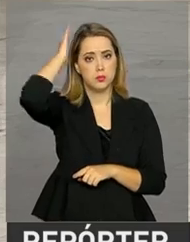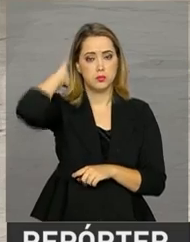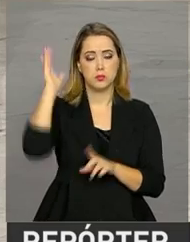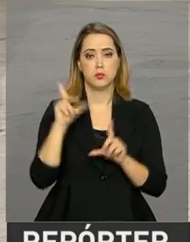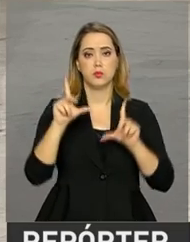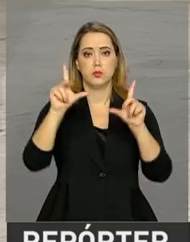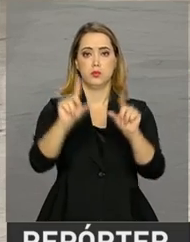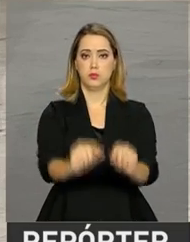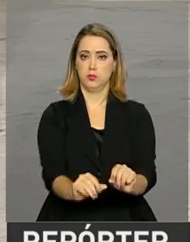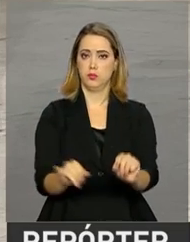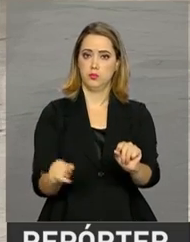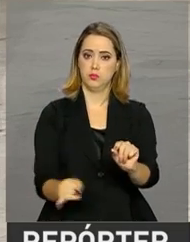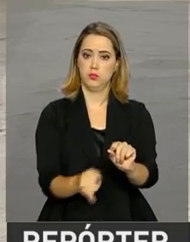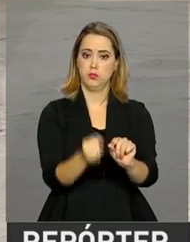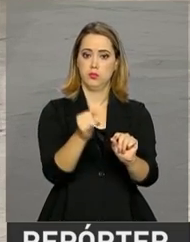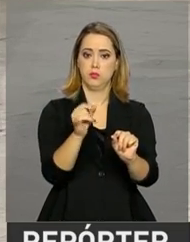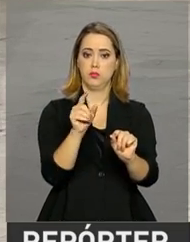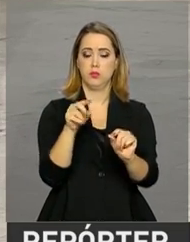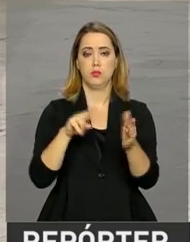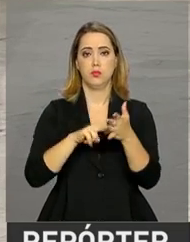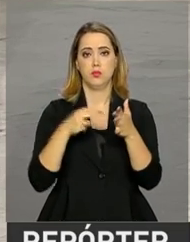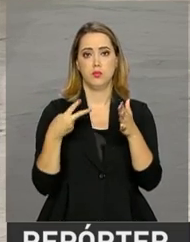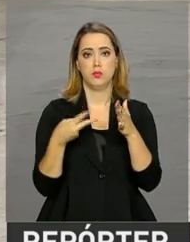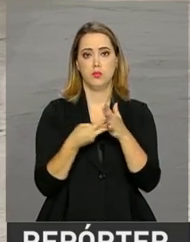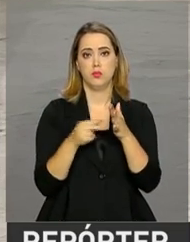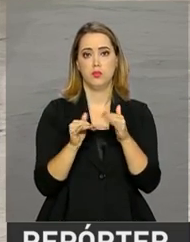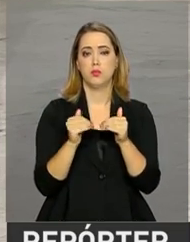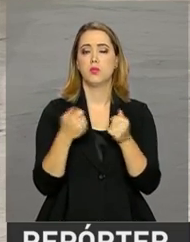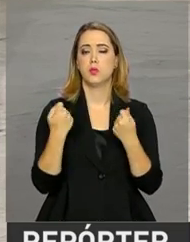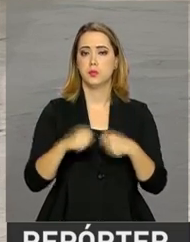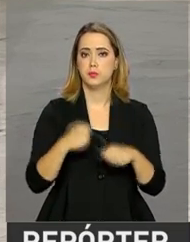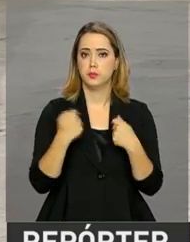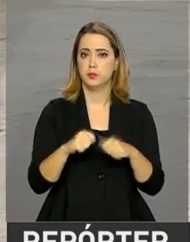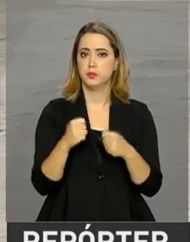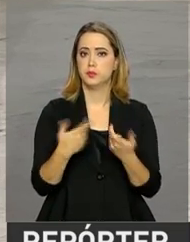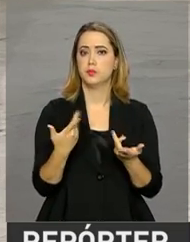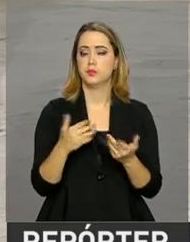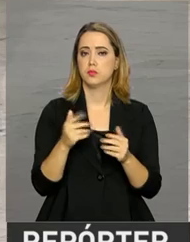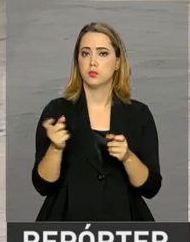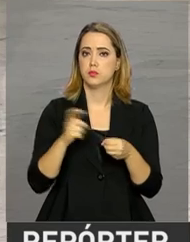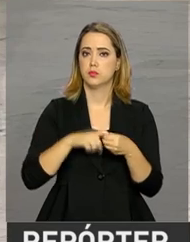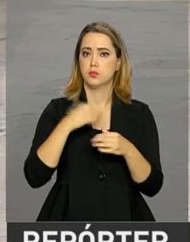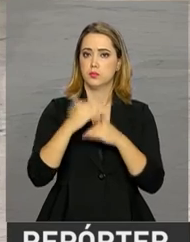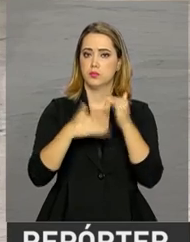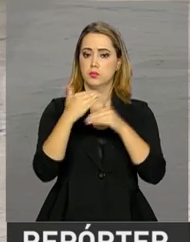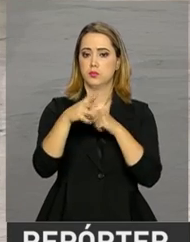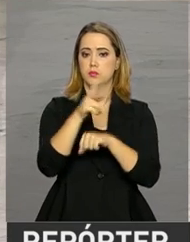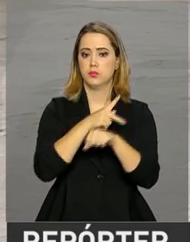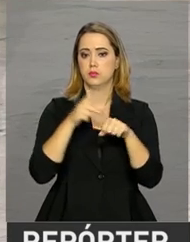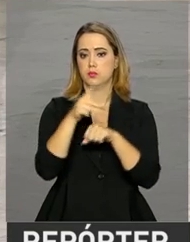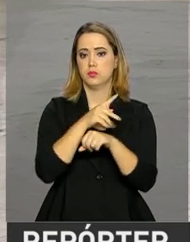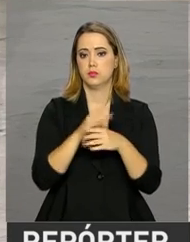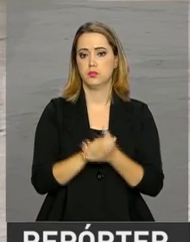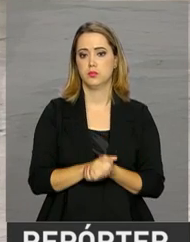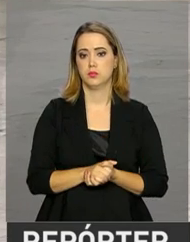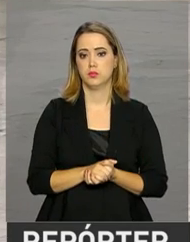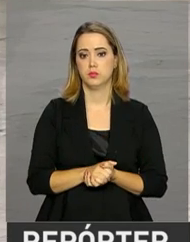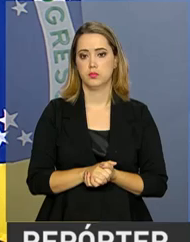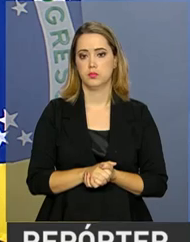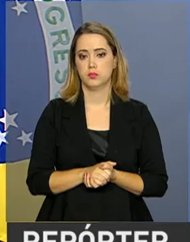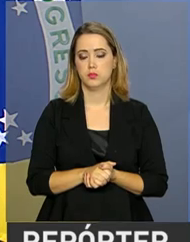queda nos juros representa as condições necessárias para a retomada do crescimento da